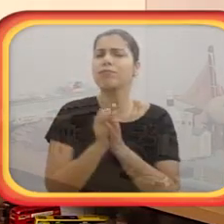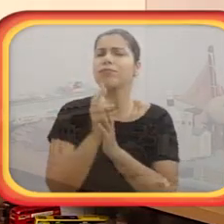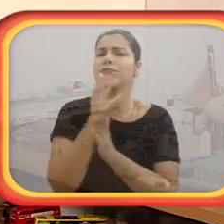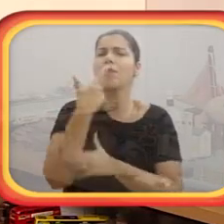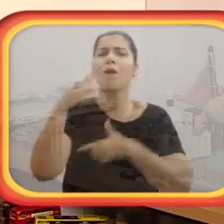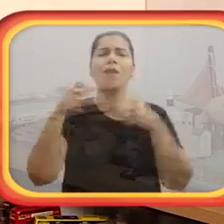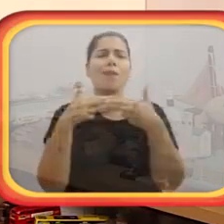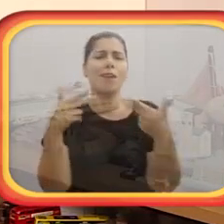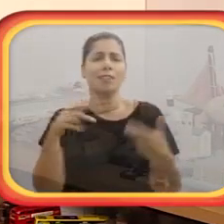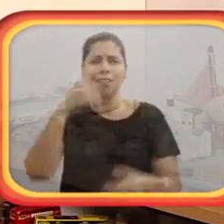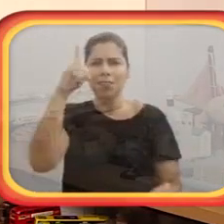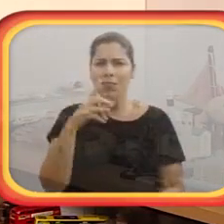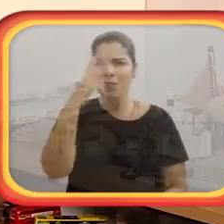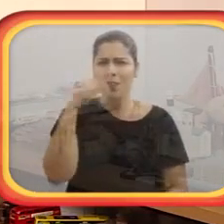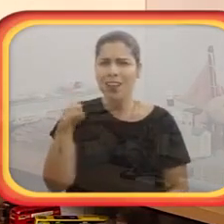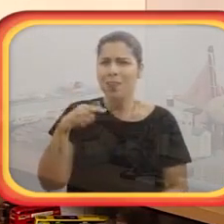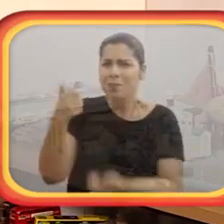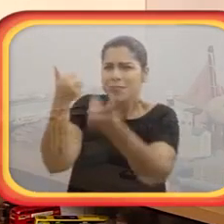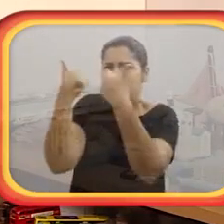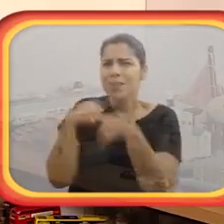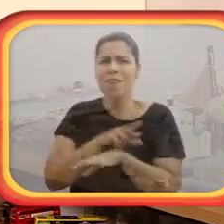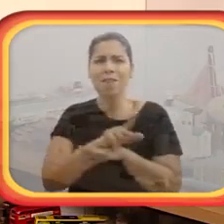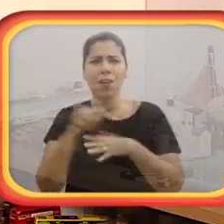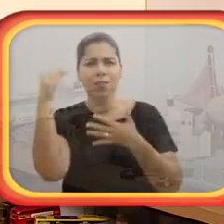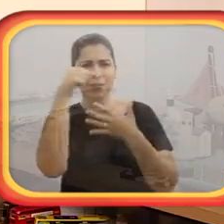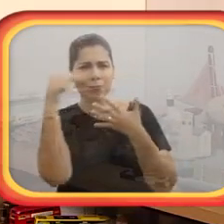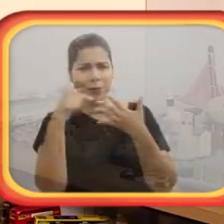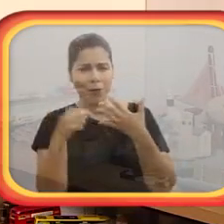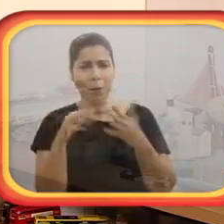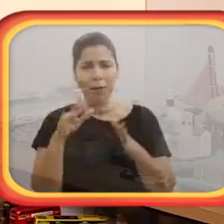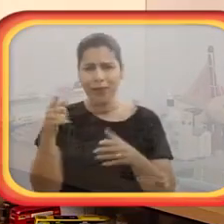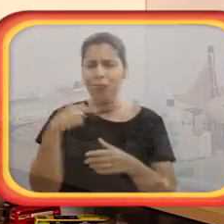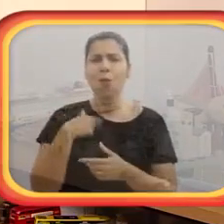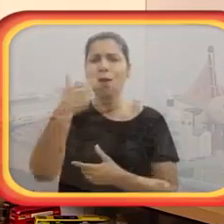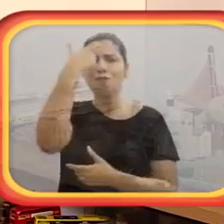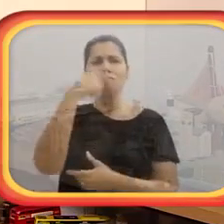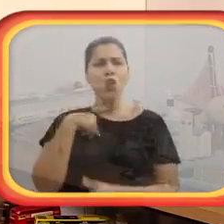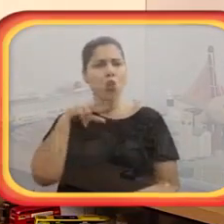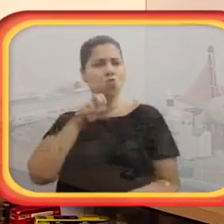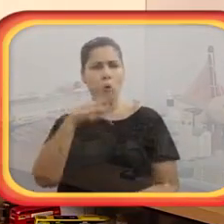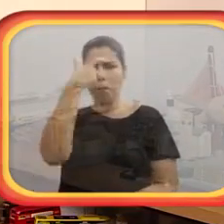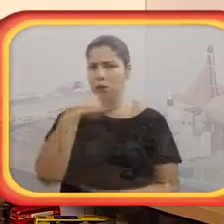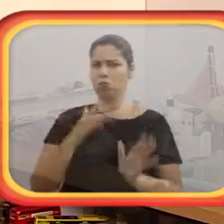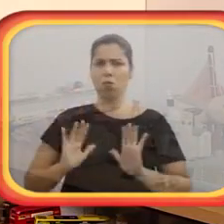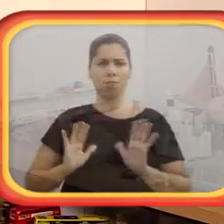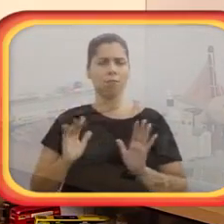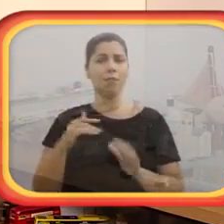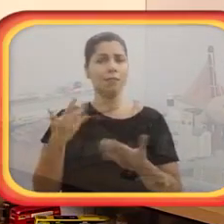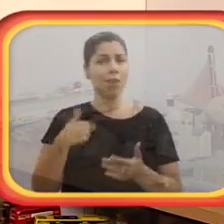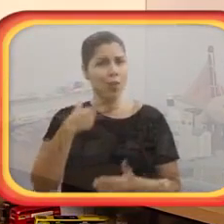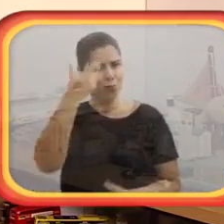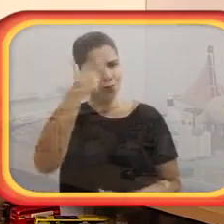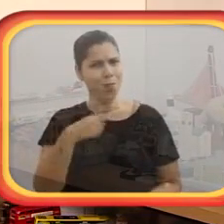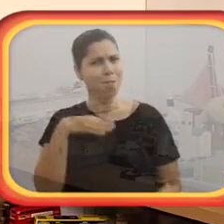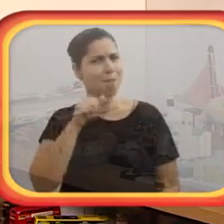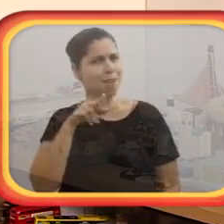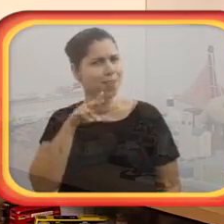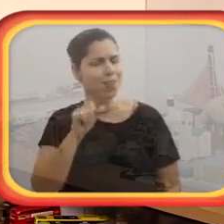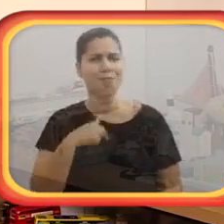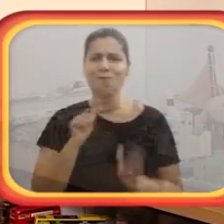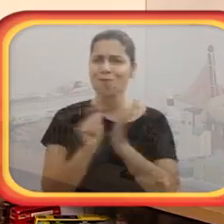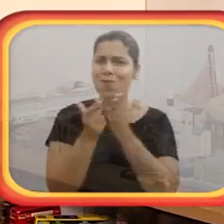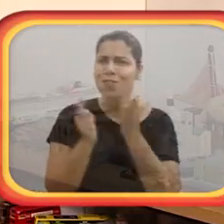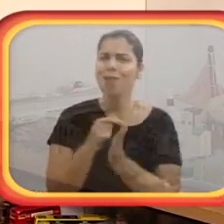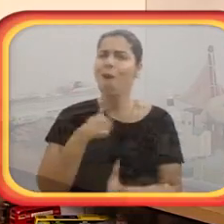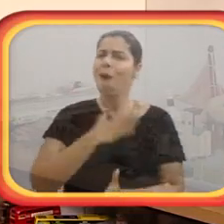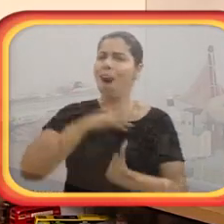têm deficiência do que se pensa. Eu sou cego, mas além de ser cego, sou muitas outras coisas. A deficiência visual me